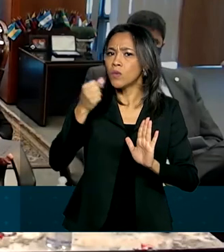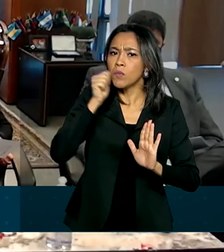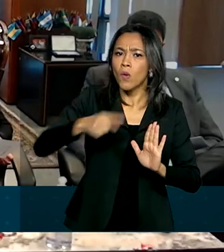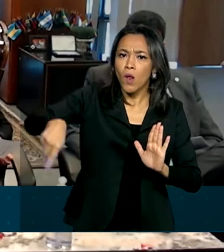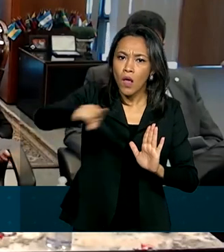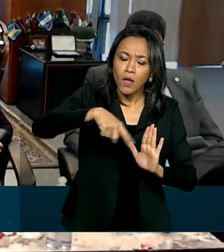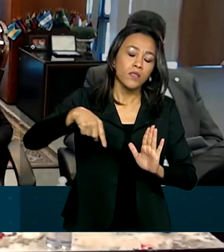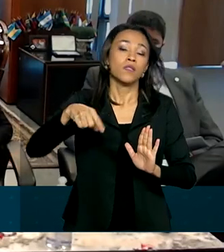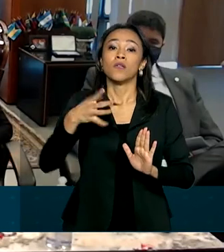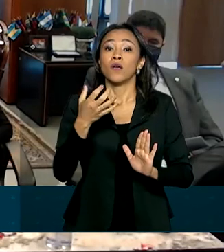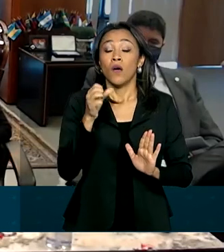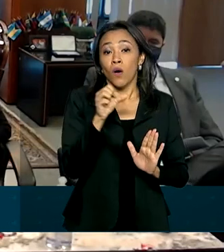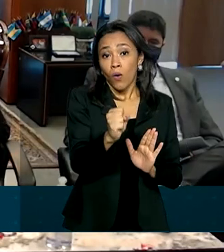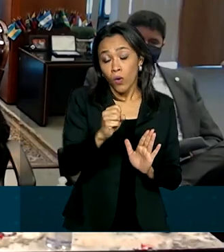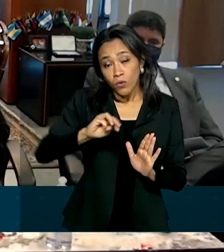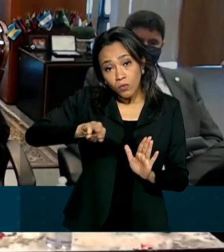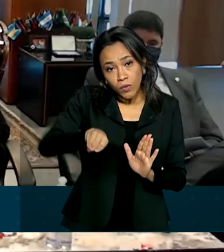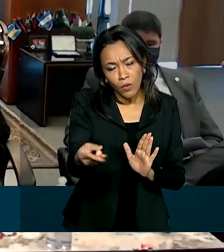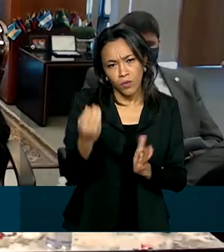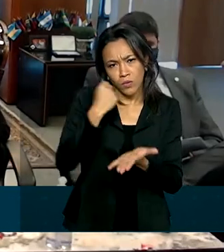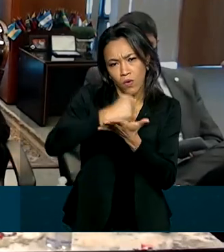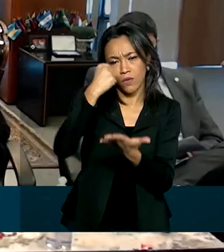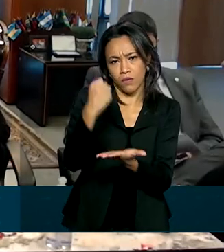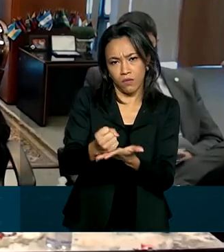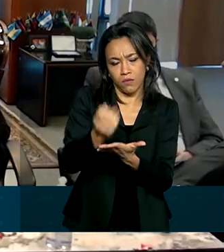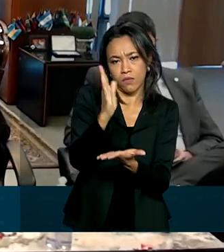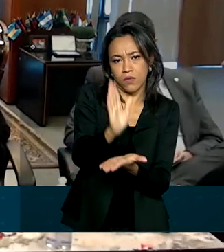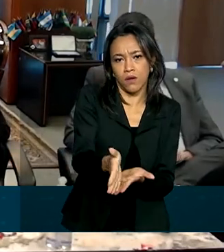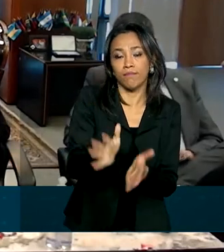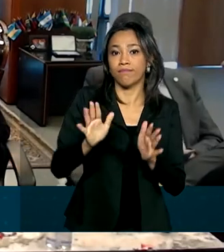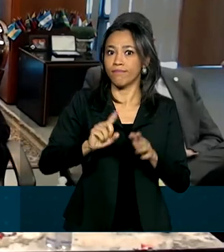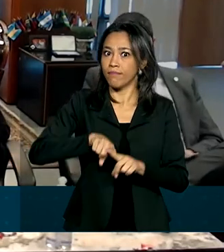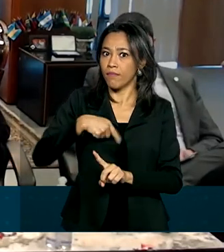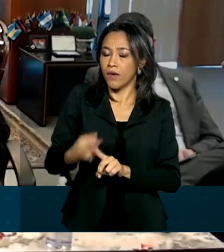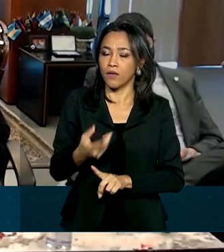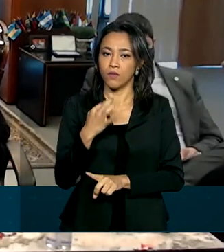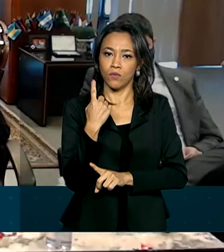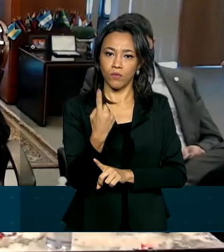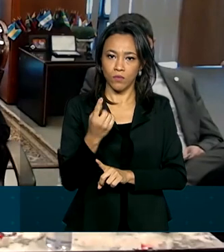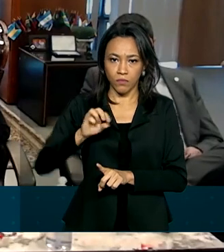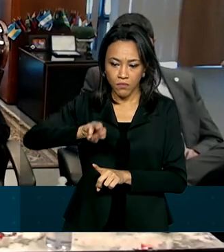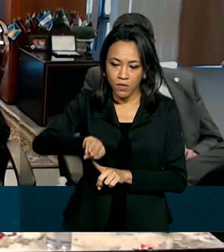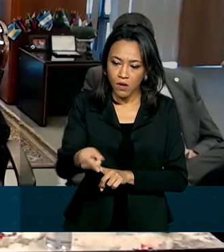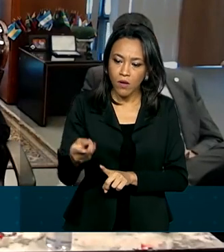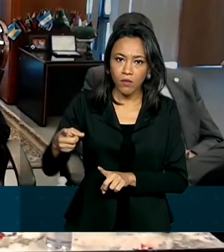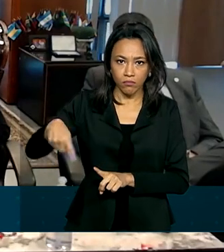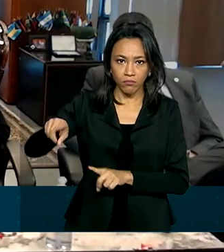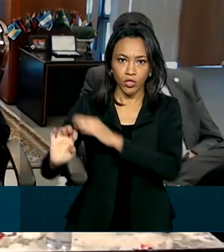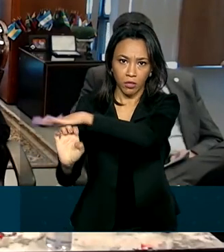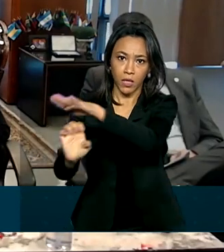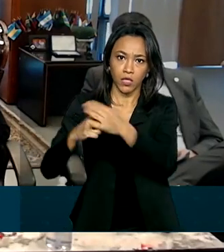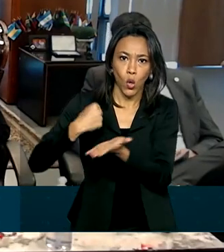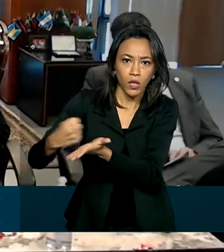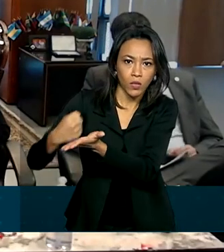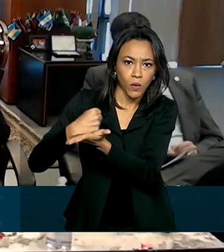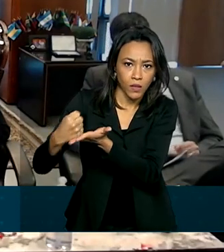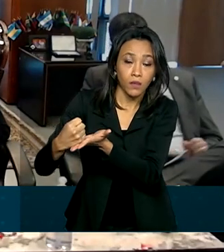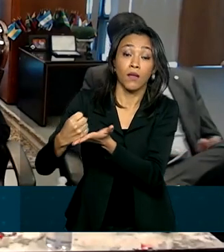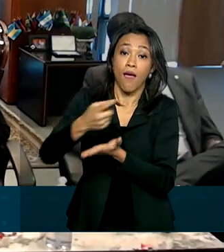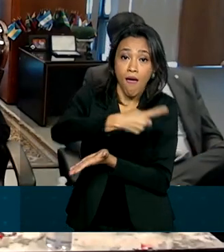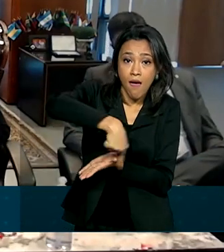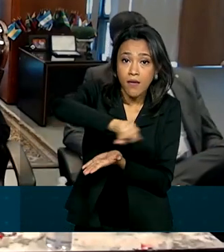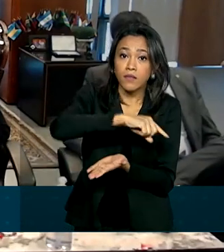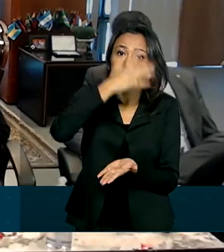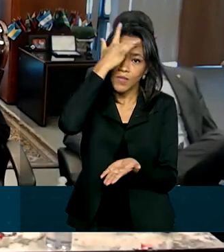atingido 8 milhões de empregados, mais de 1 milhão de empregadores. Essas pessoas estão sendo